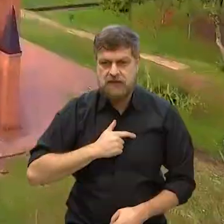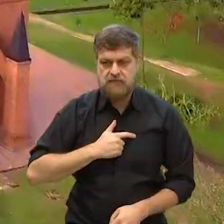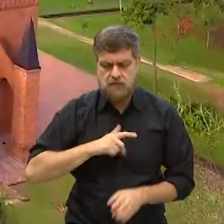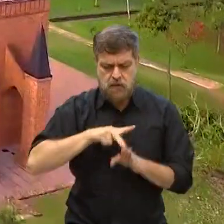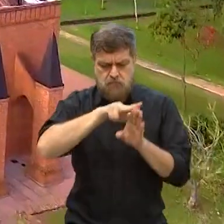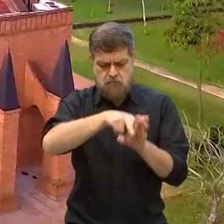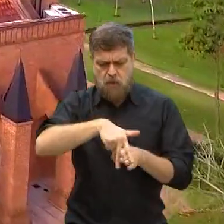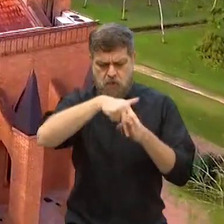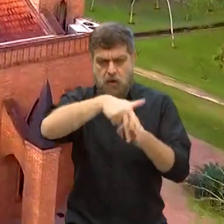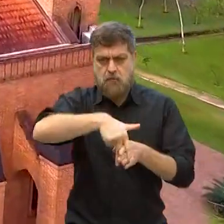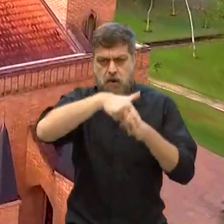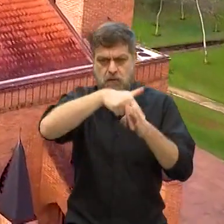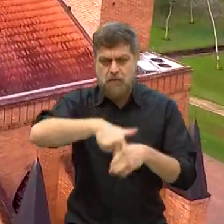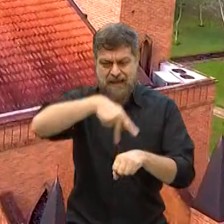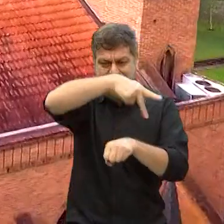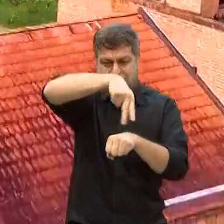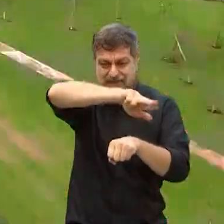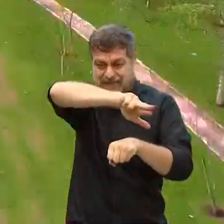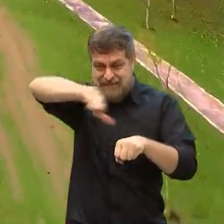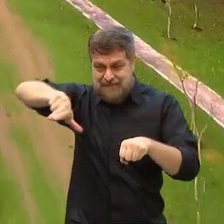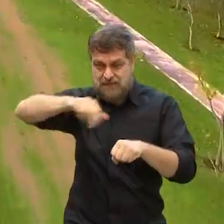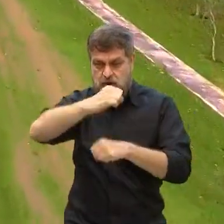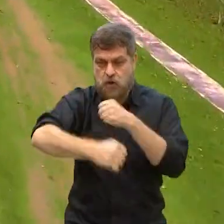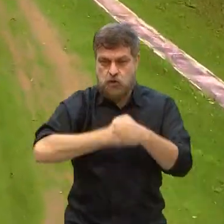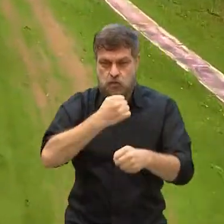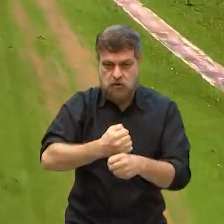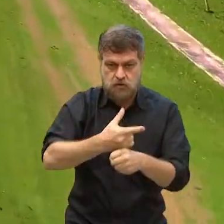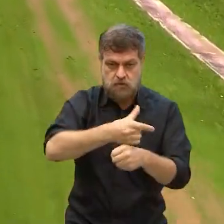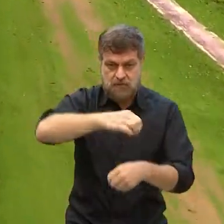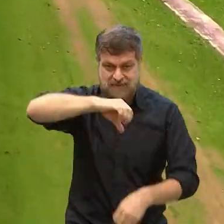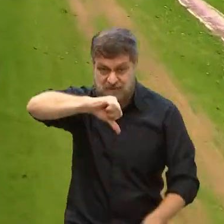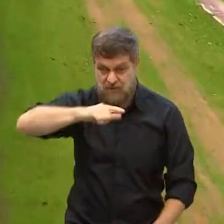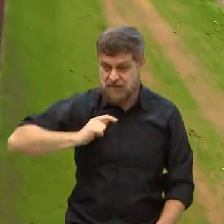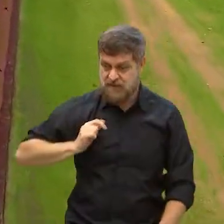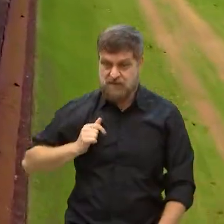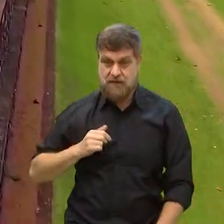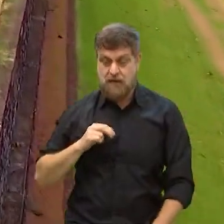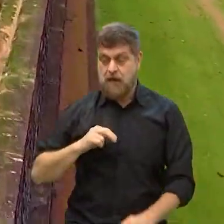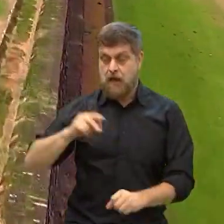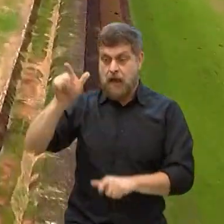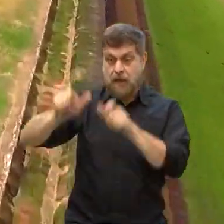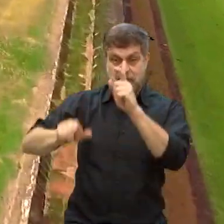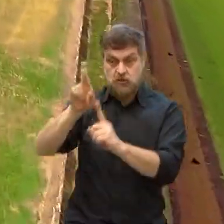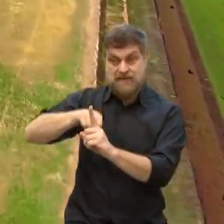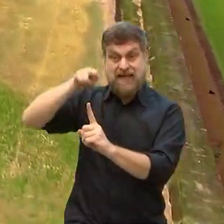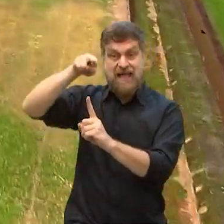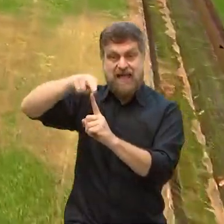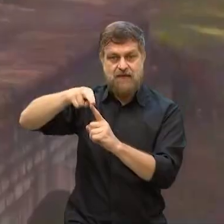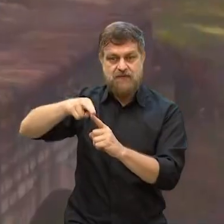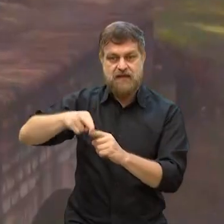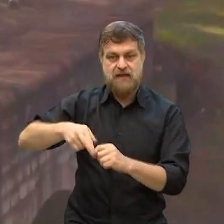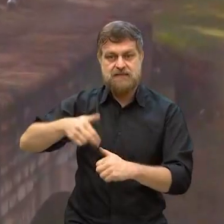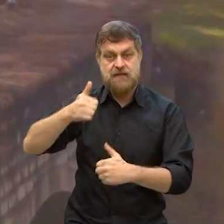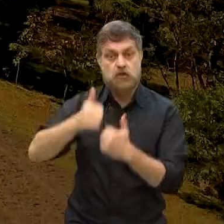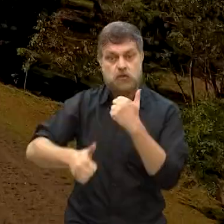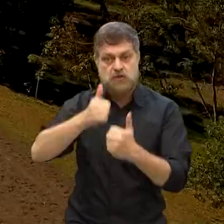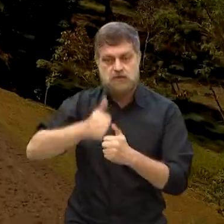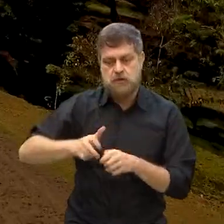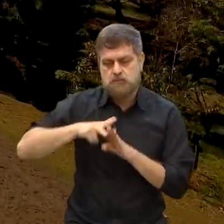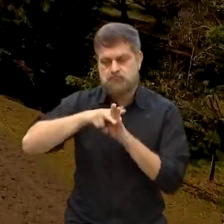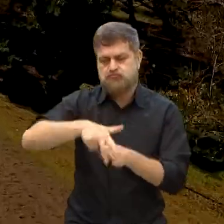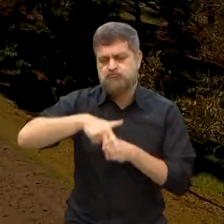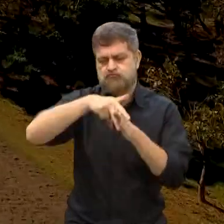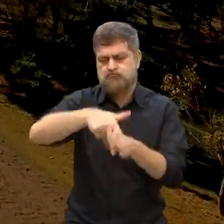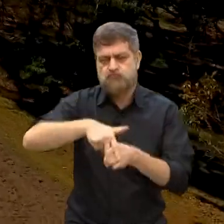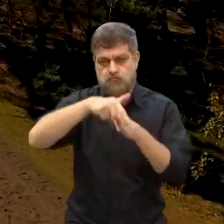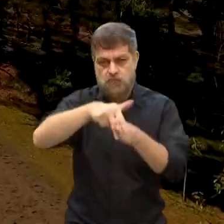de cavaleiros de diversos países, em 2019 reuniu os principais nomes do esporte em uma prova